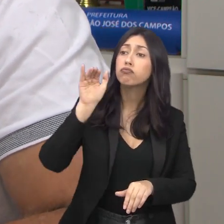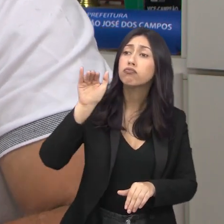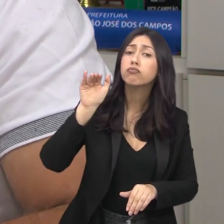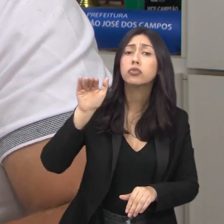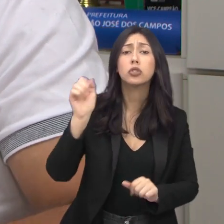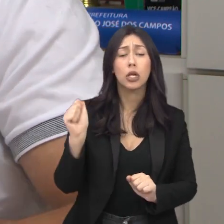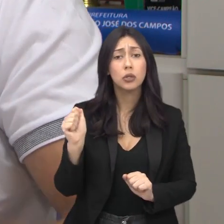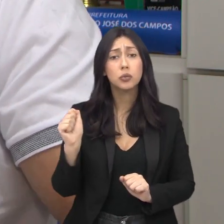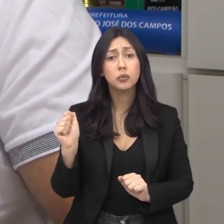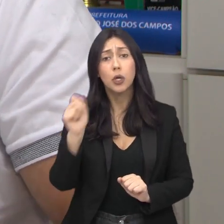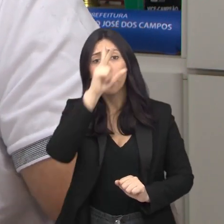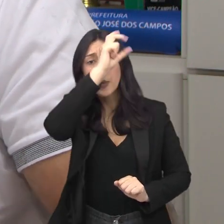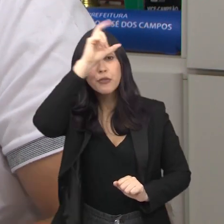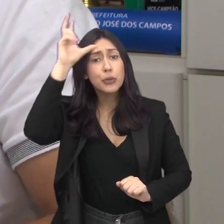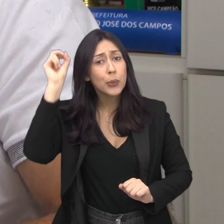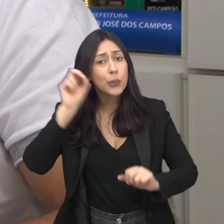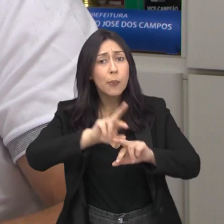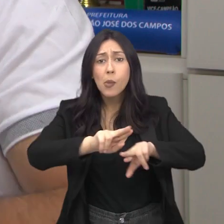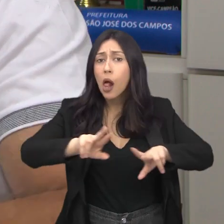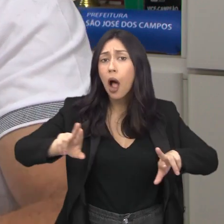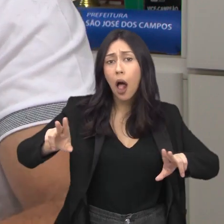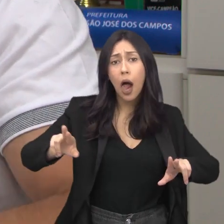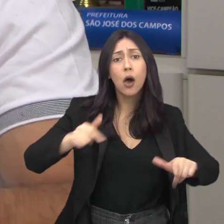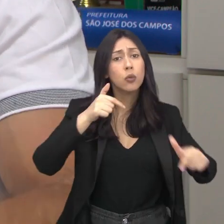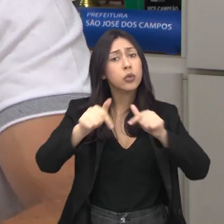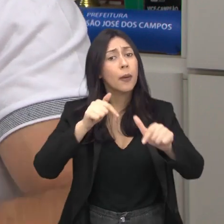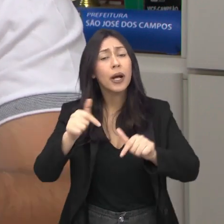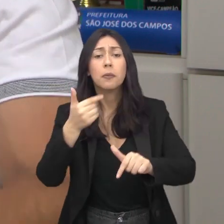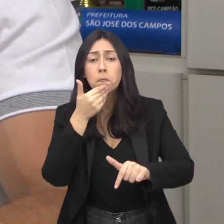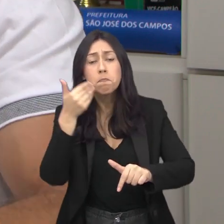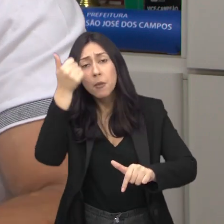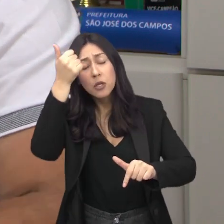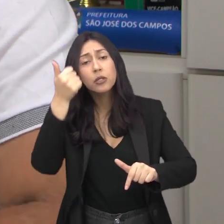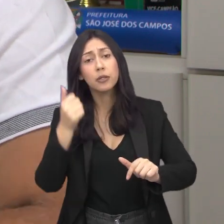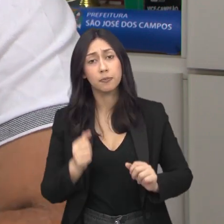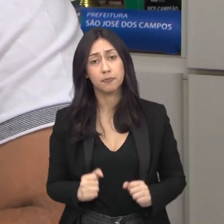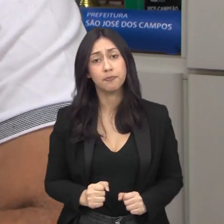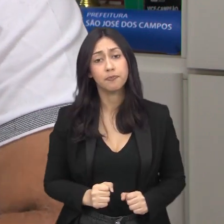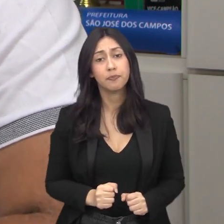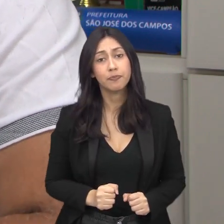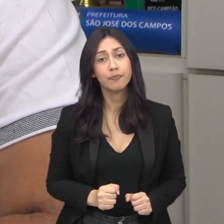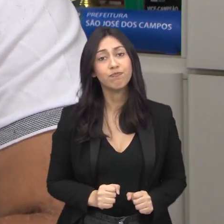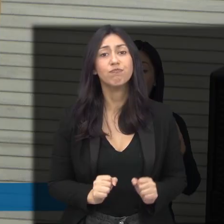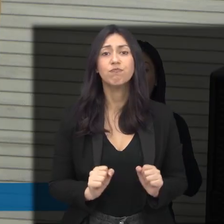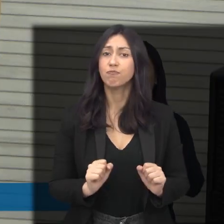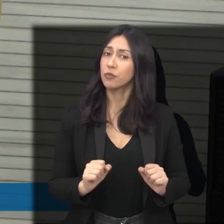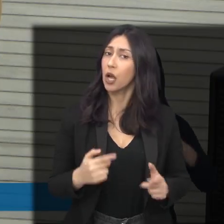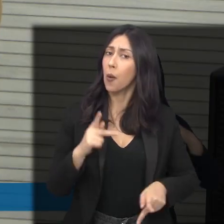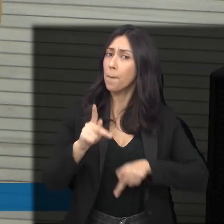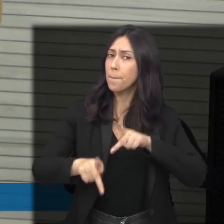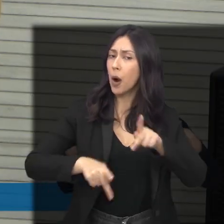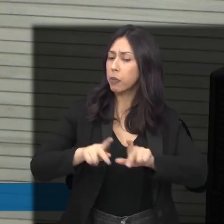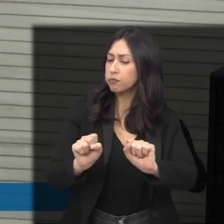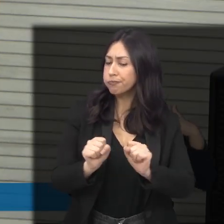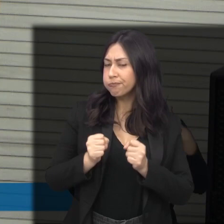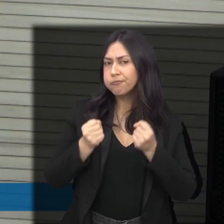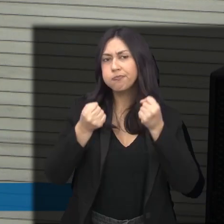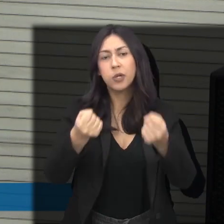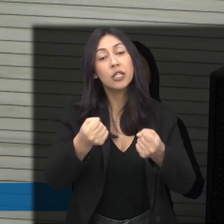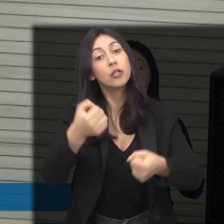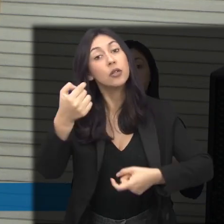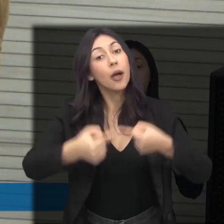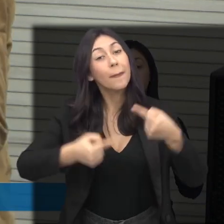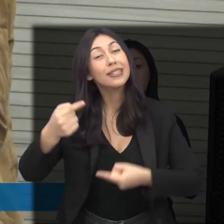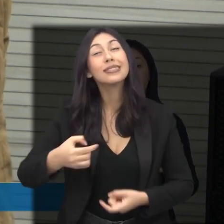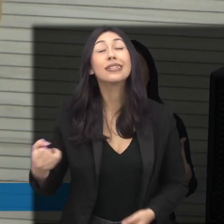acionando, através dos nossos meios legais, para que possa o serviço acontecer da melhor forma possível para a população. O engajamento da população